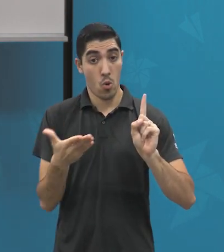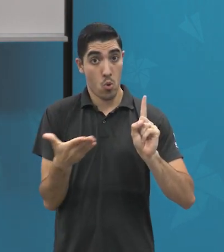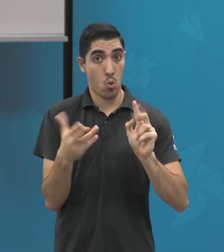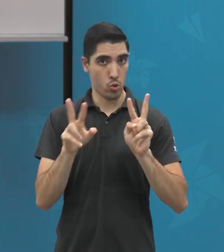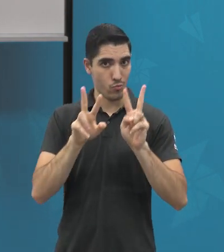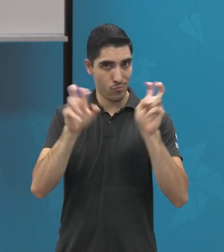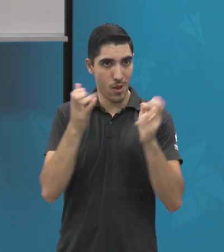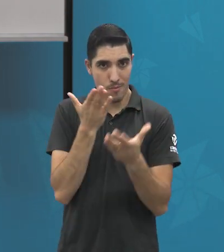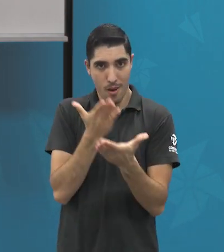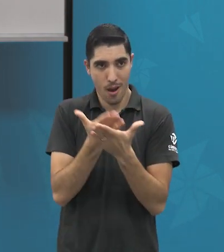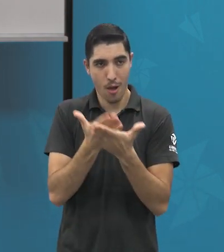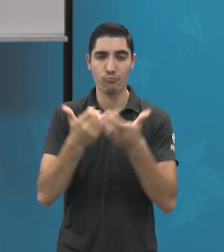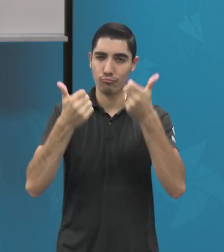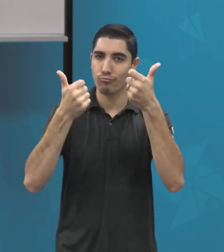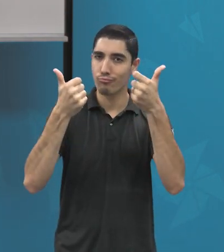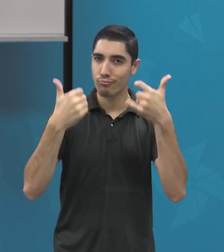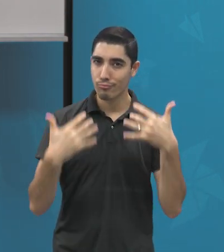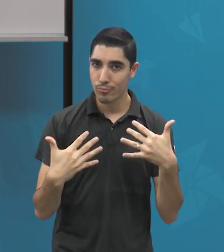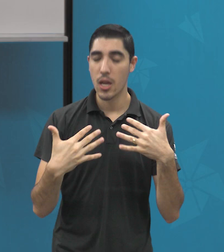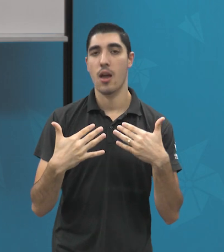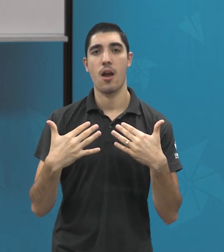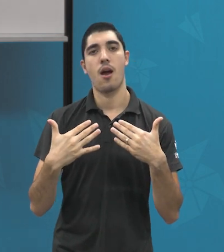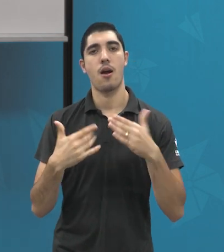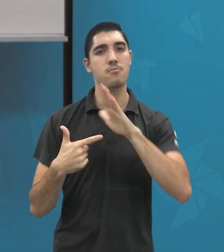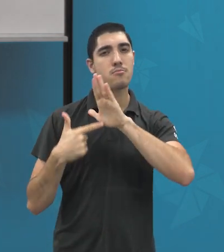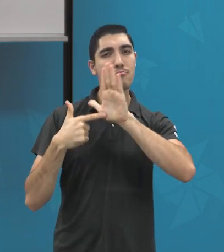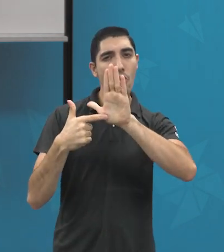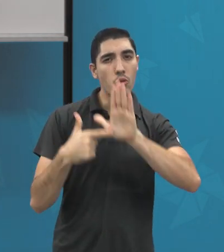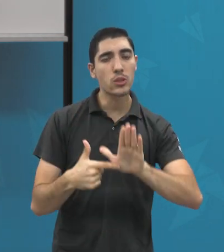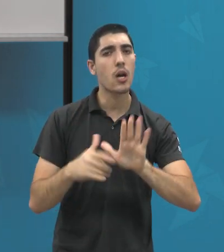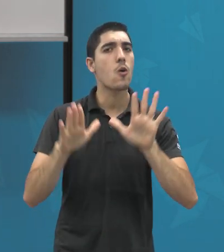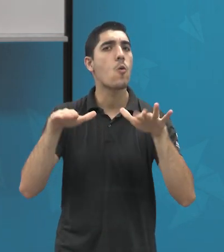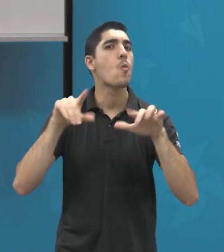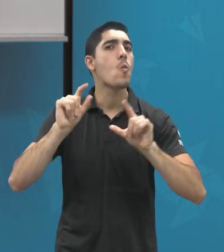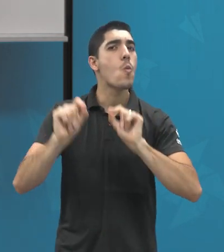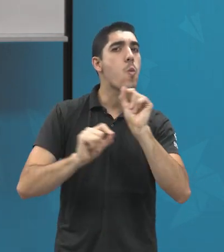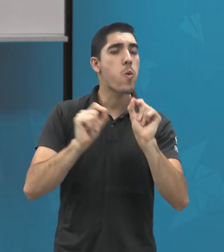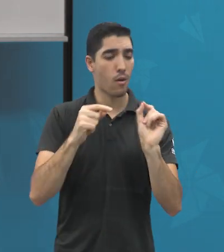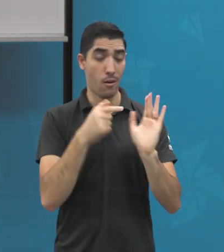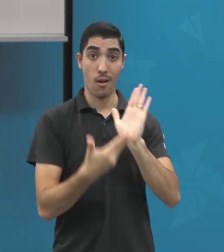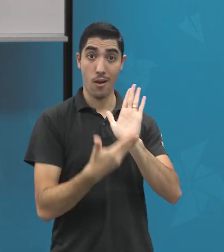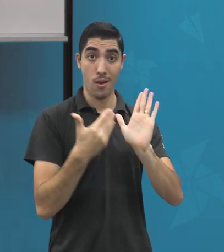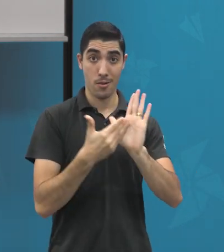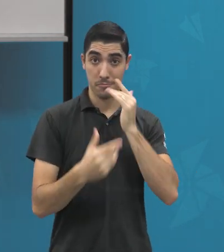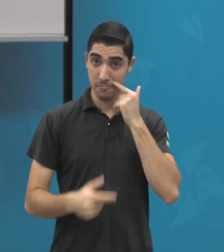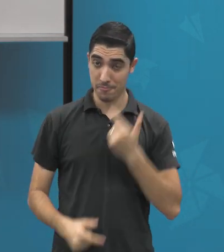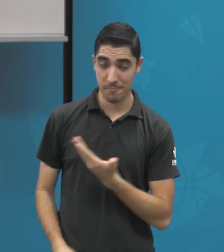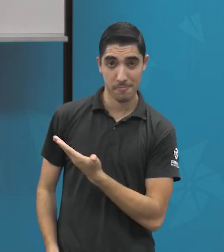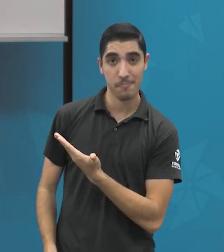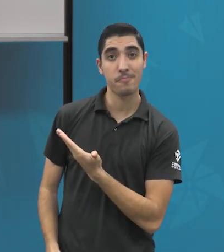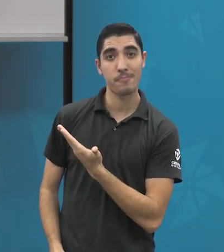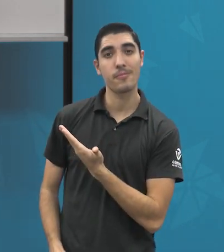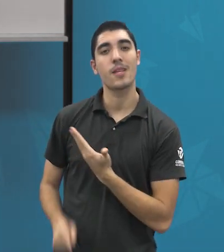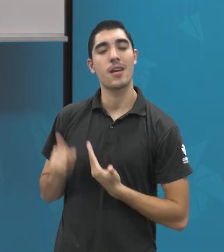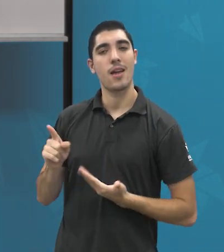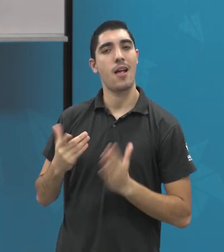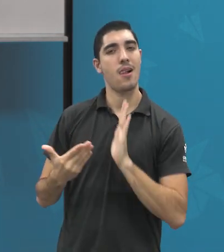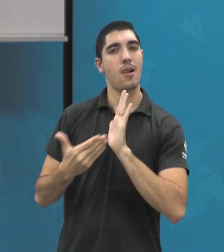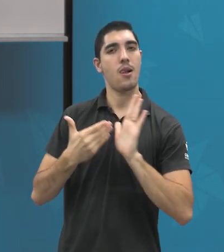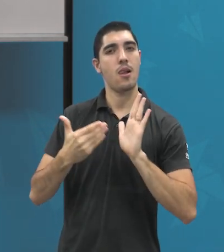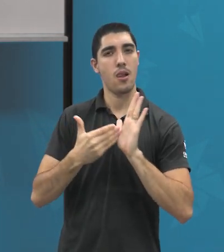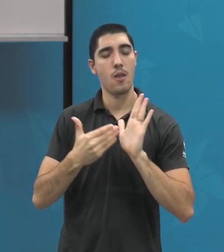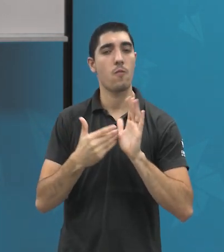baseada em algumas ideias que nós podemos encontrar nesse livrinho do Mill, que se chama Sobre